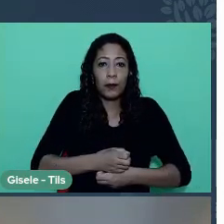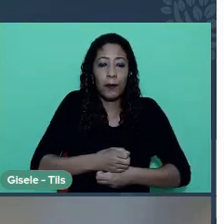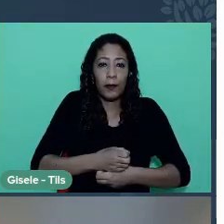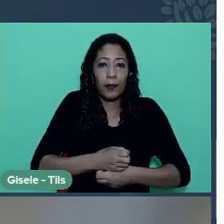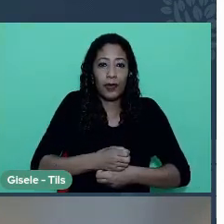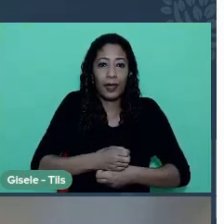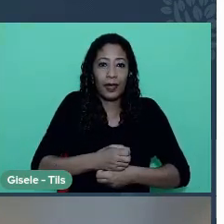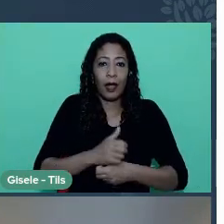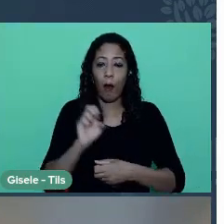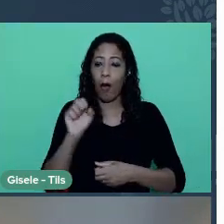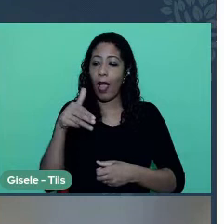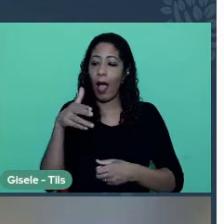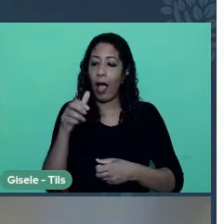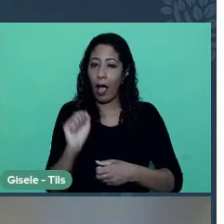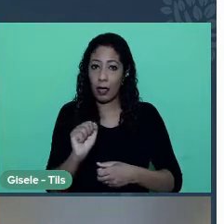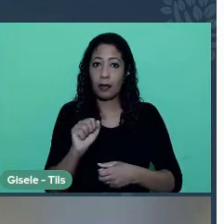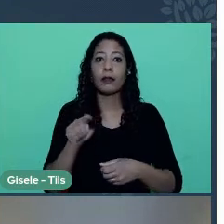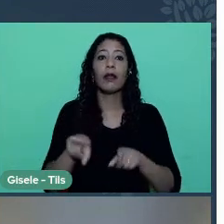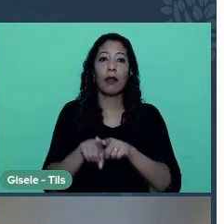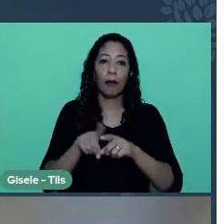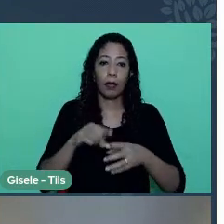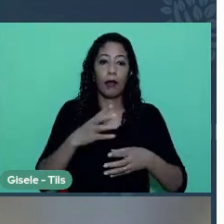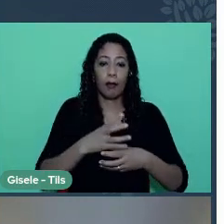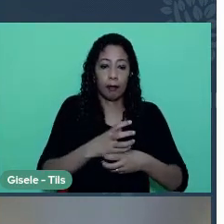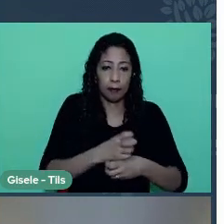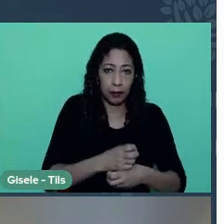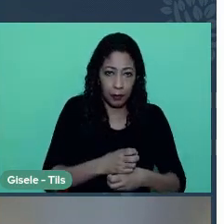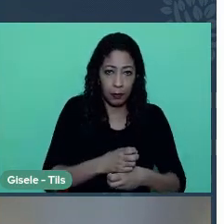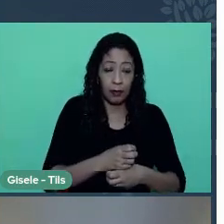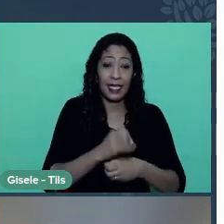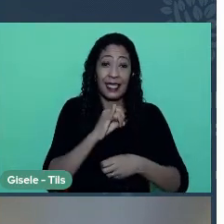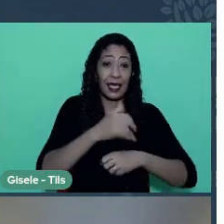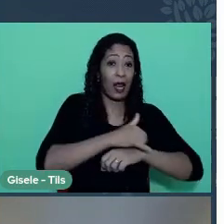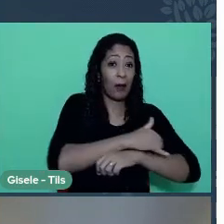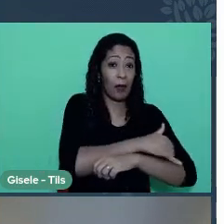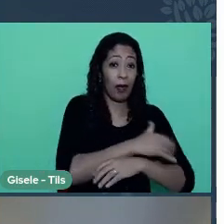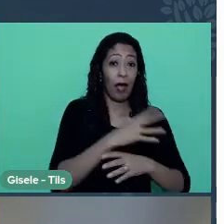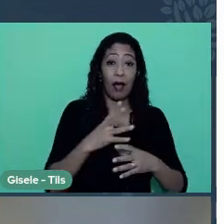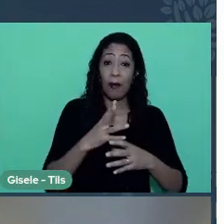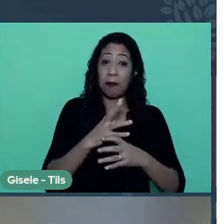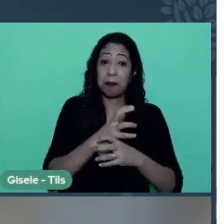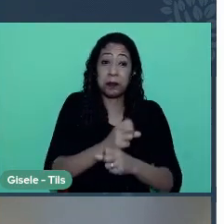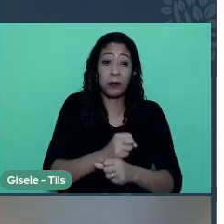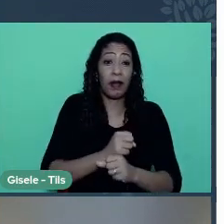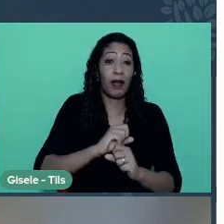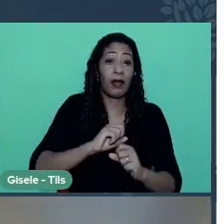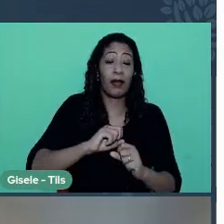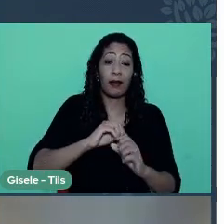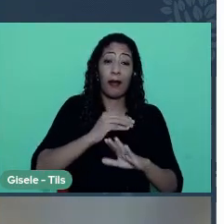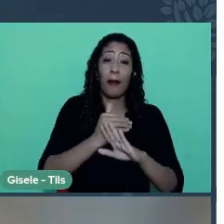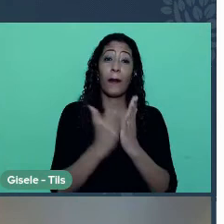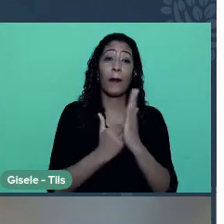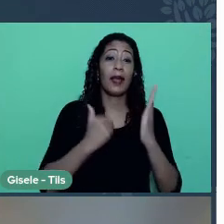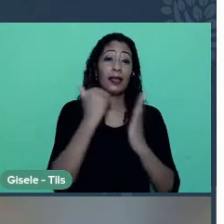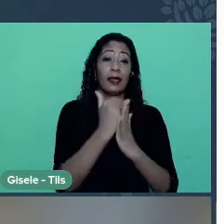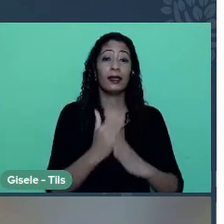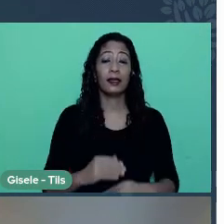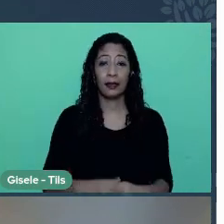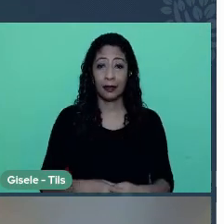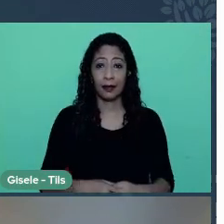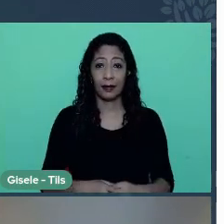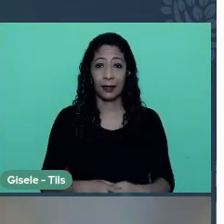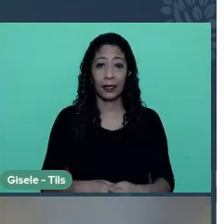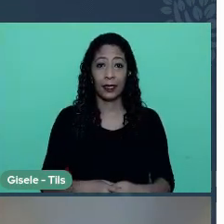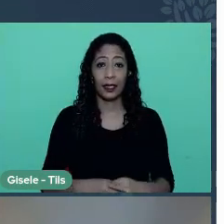asma reduz o tamanho da via aérea, a pessoa ter asma e obesidade reduz ainda mais, né? E não só